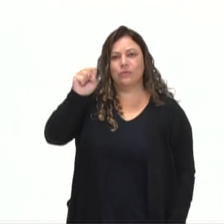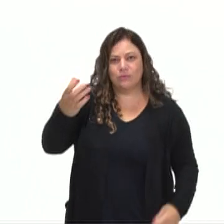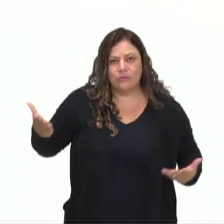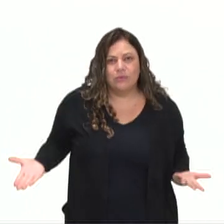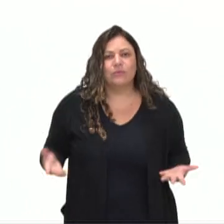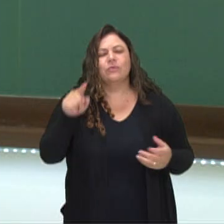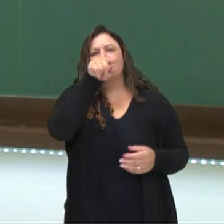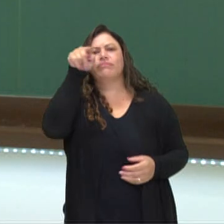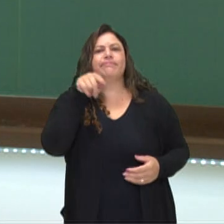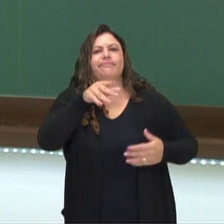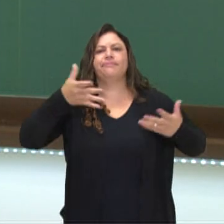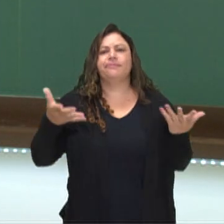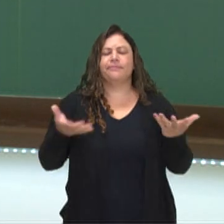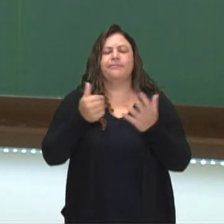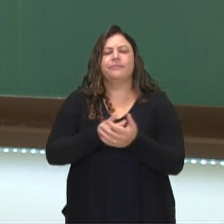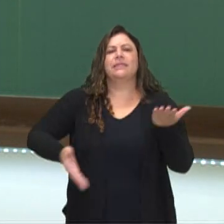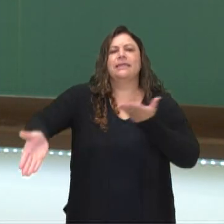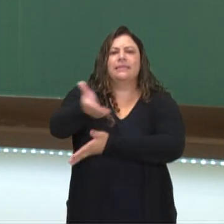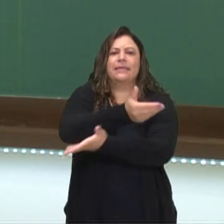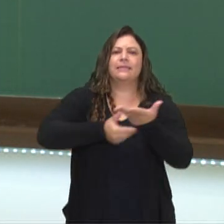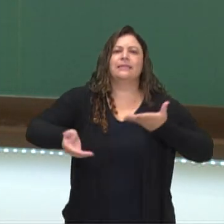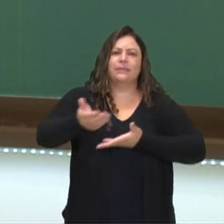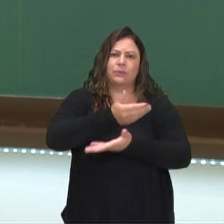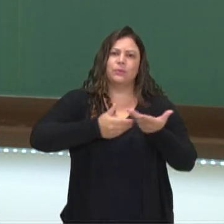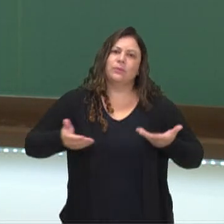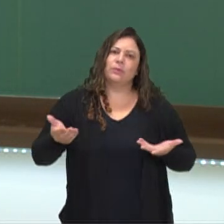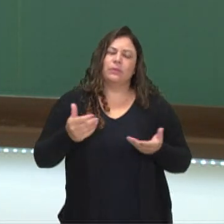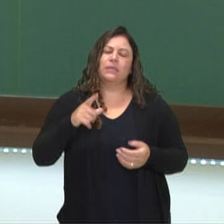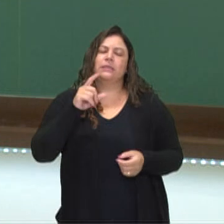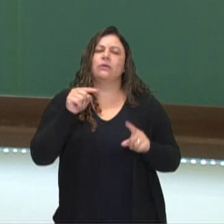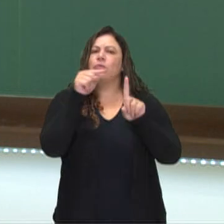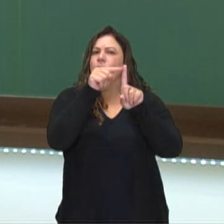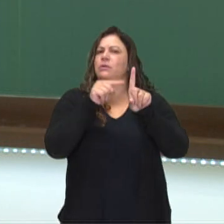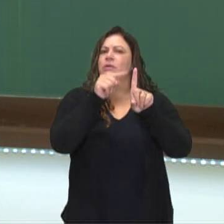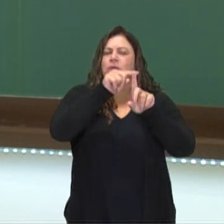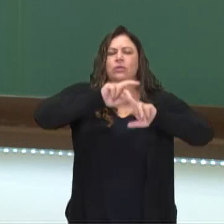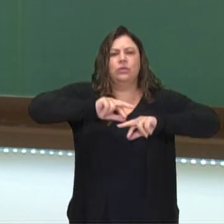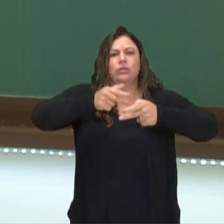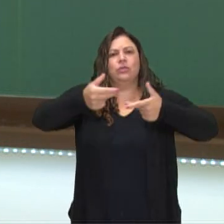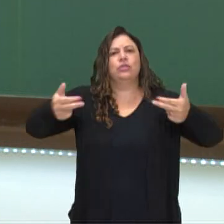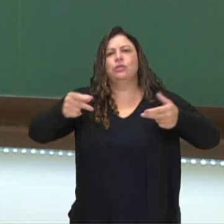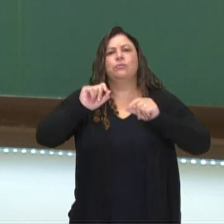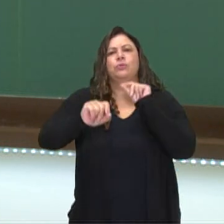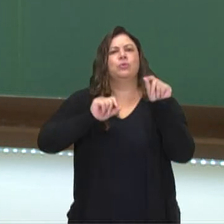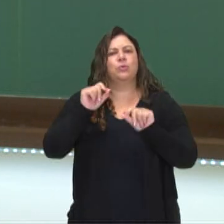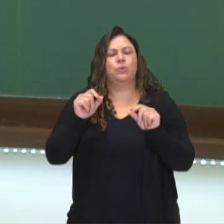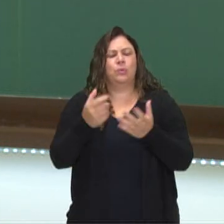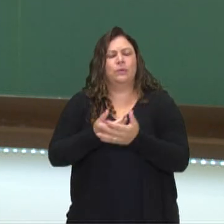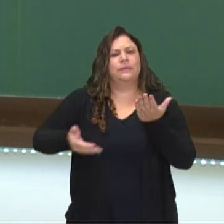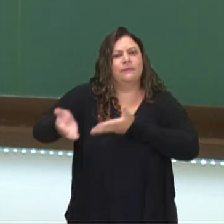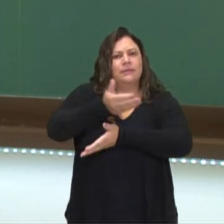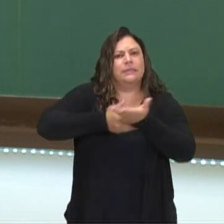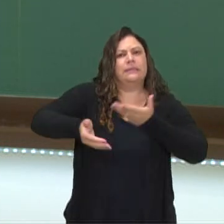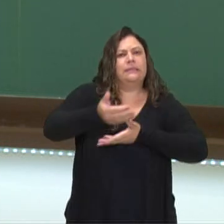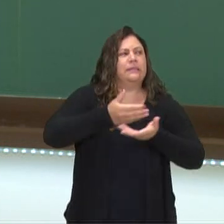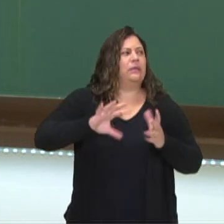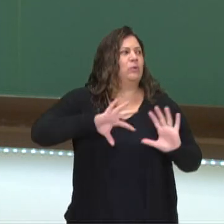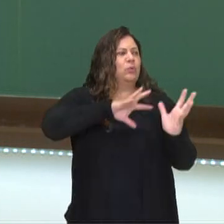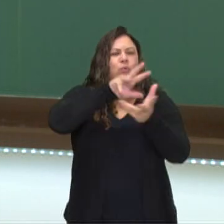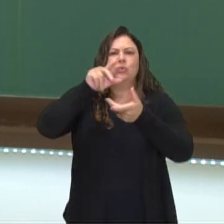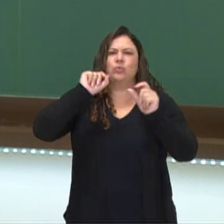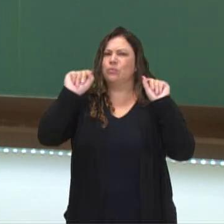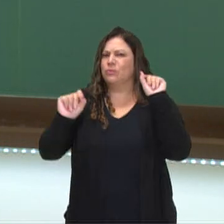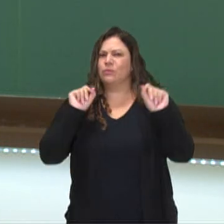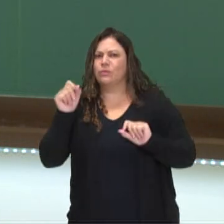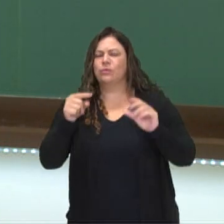nesses fluxos, nessa circulação, que tipo de coisas que vão estar circulando nesse nosso mundo? Quais